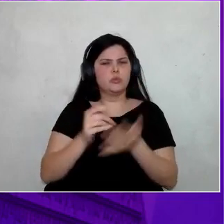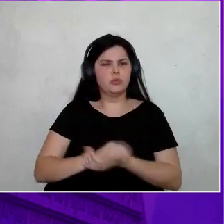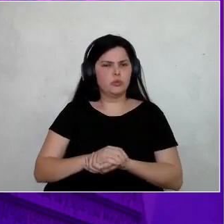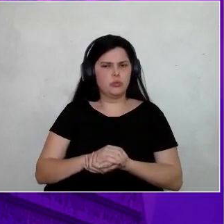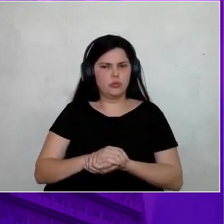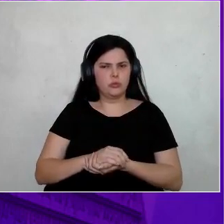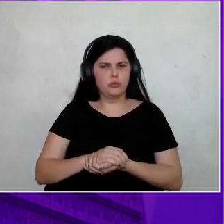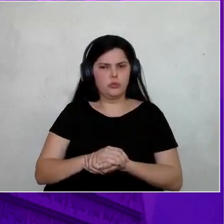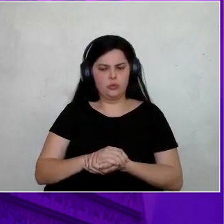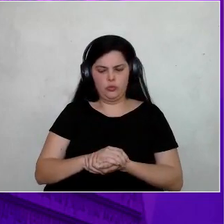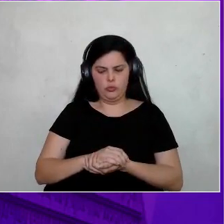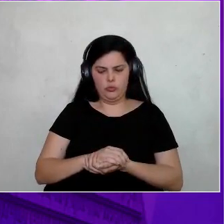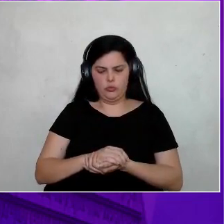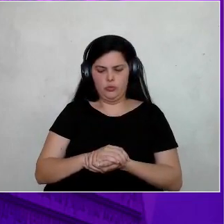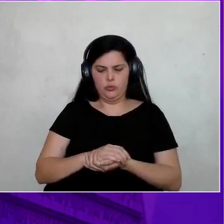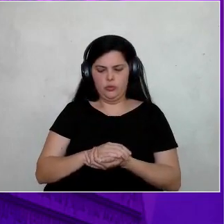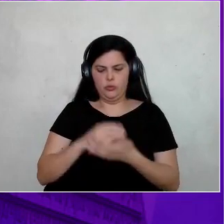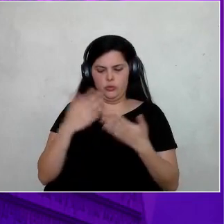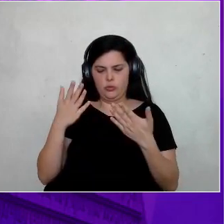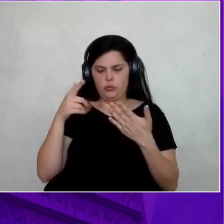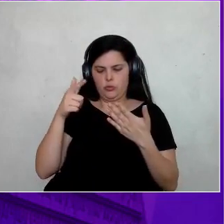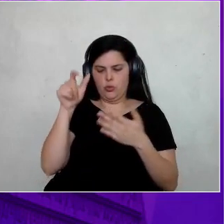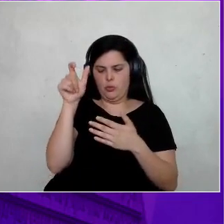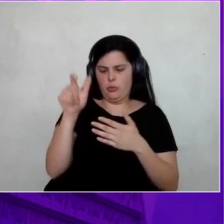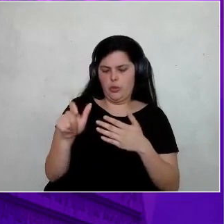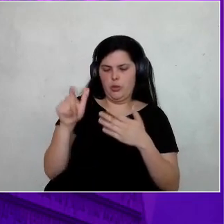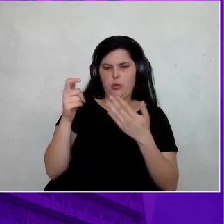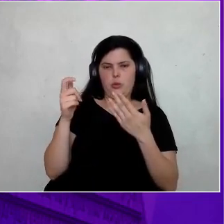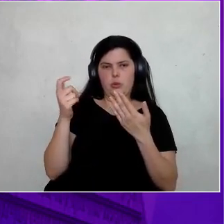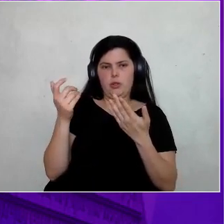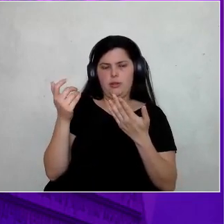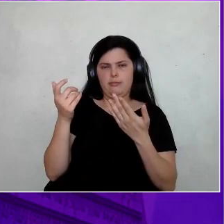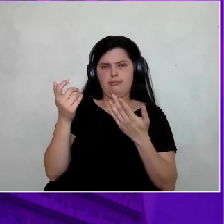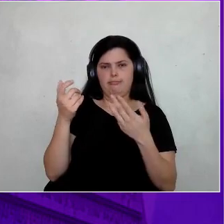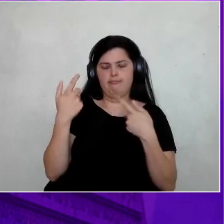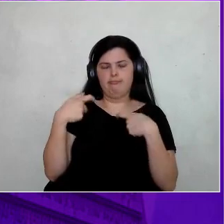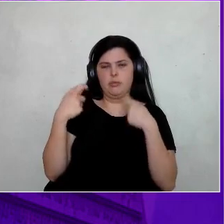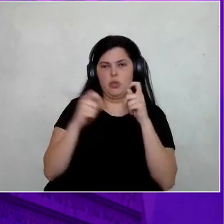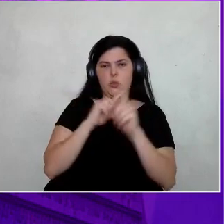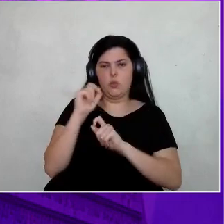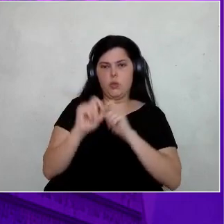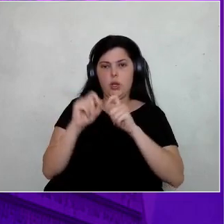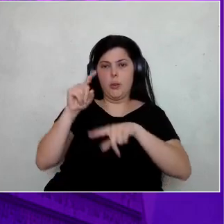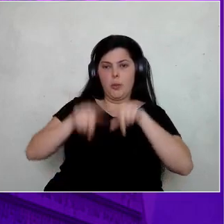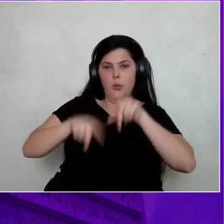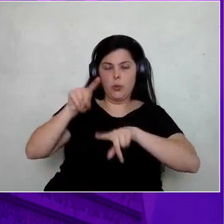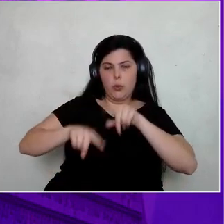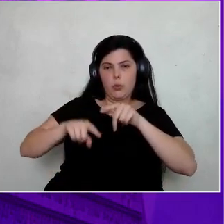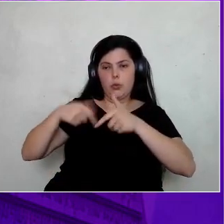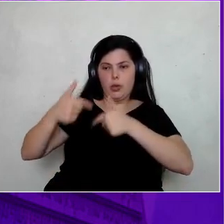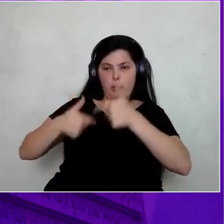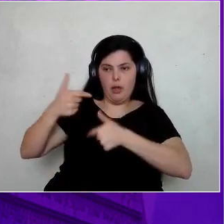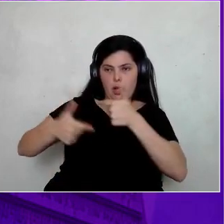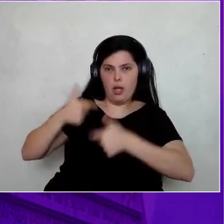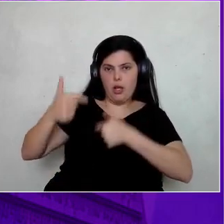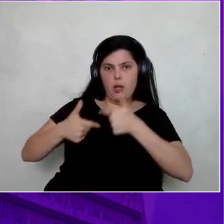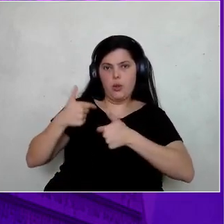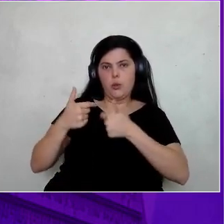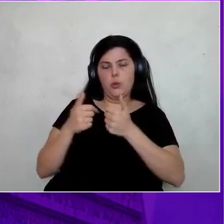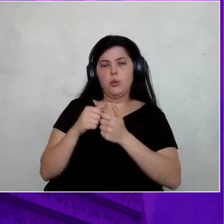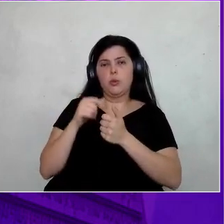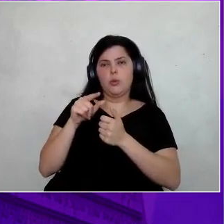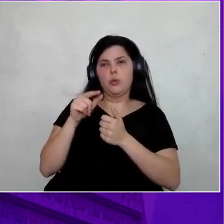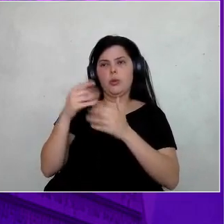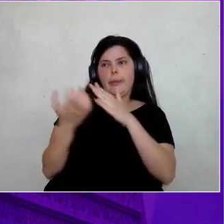Basicamente, você como uma pessoa, você precisa ali de um produto, de um serviço. Como você, como uma